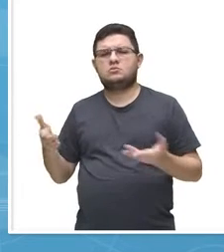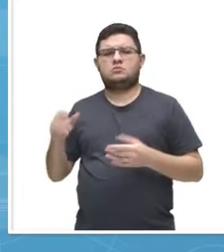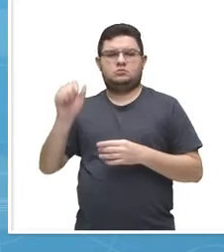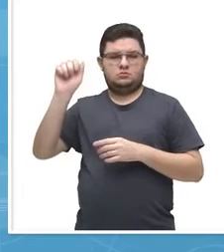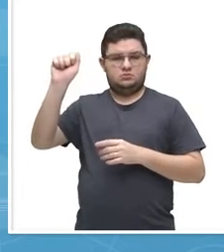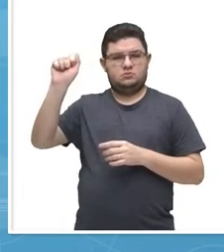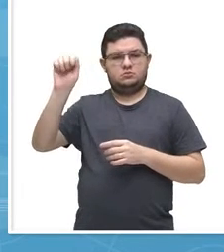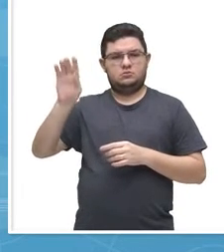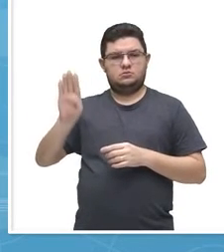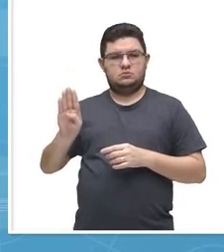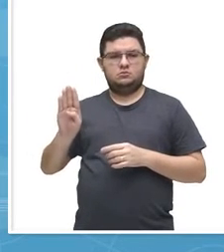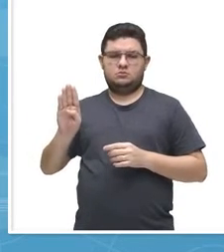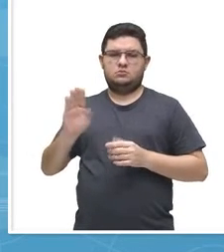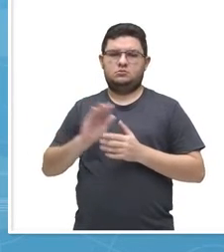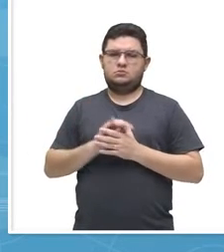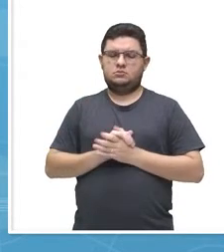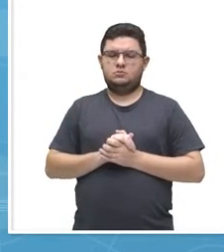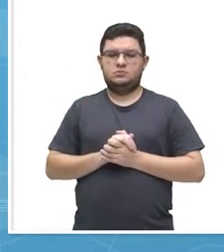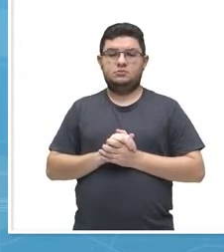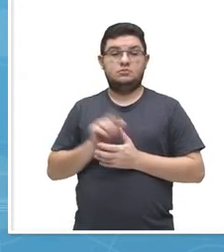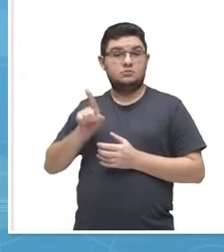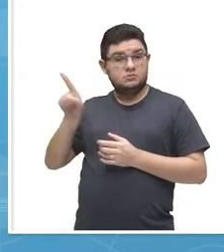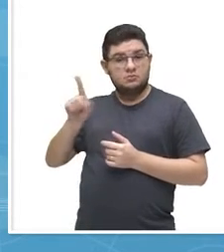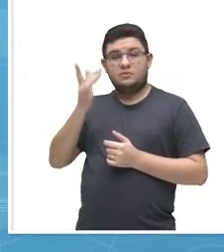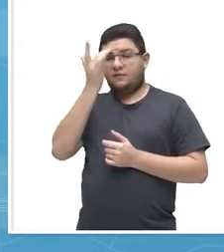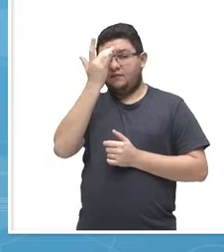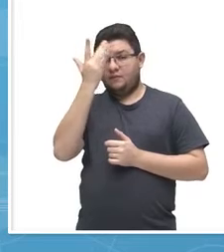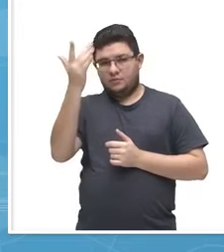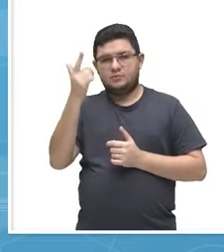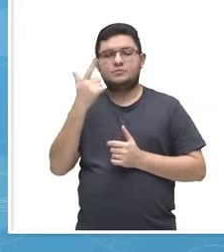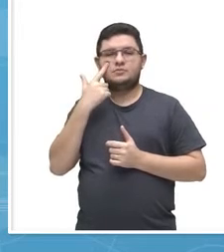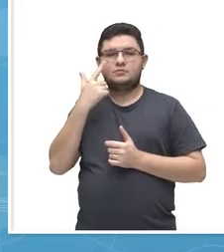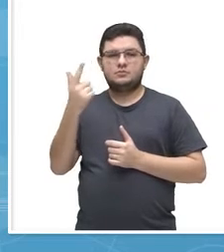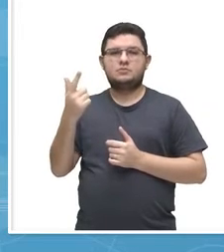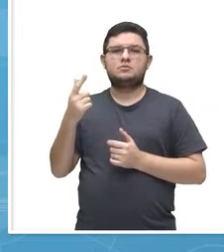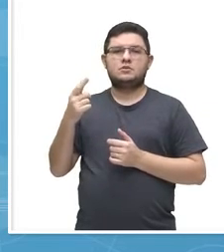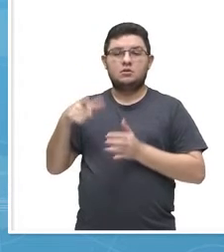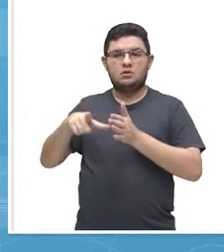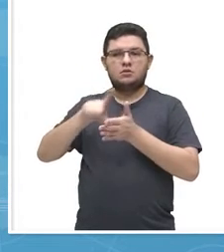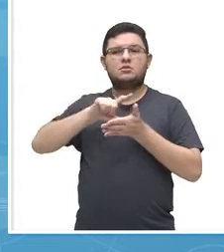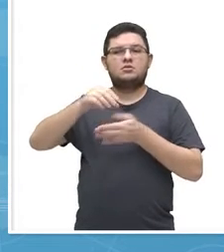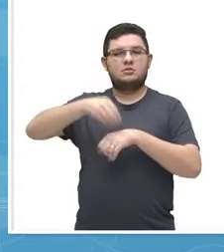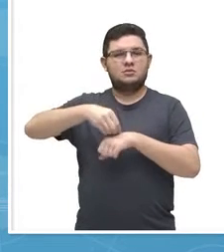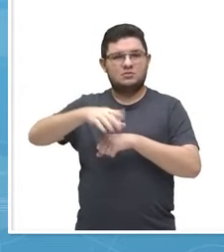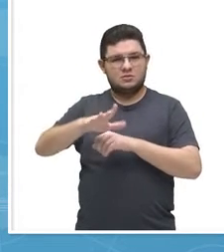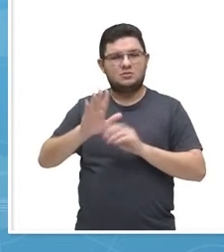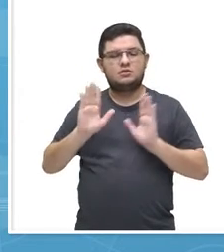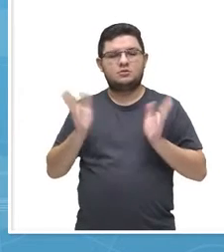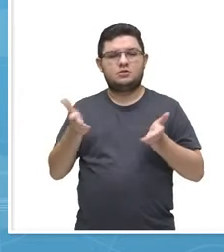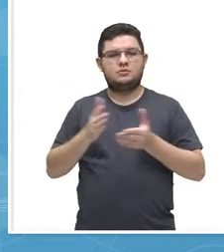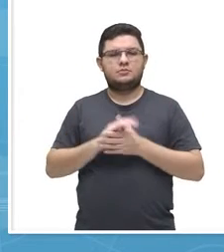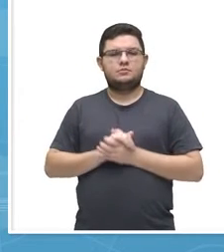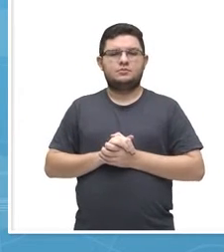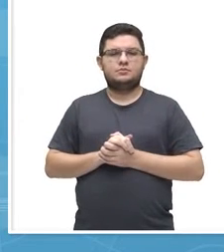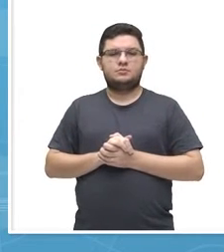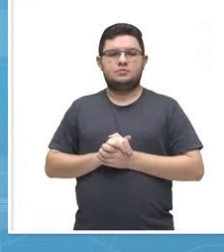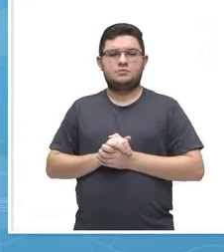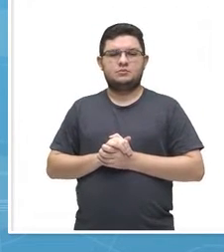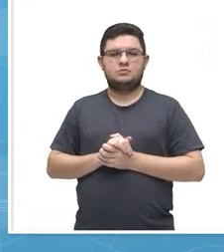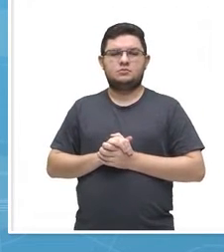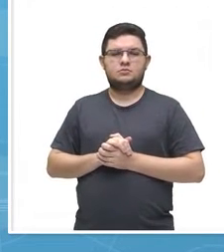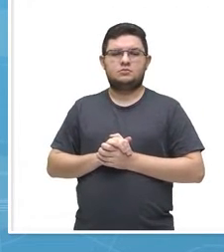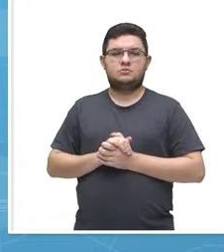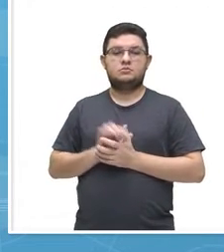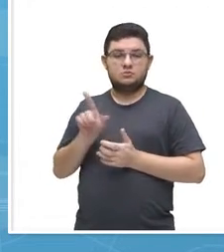they are in a restaurant? Essa tá fácil, hein? Eu acabei de dar a resposta para vocês, não foi? Vamos ver então. They are